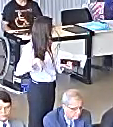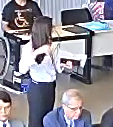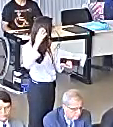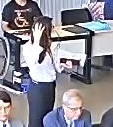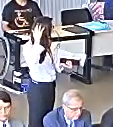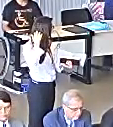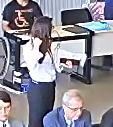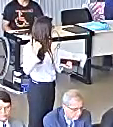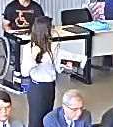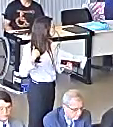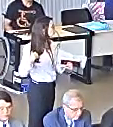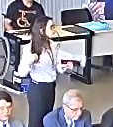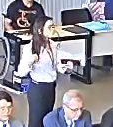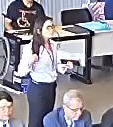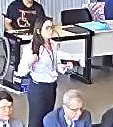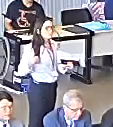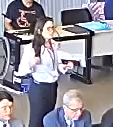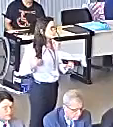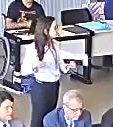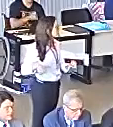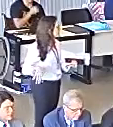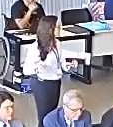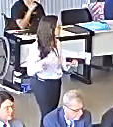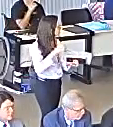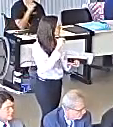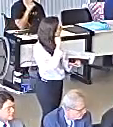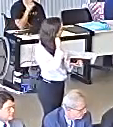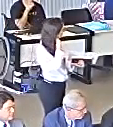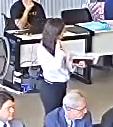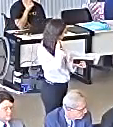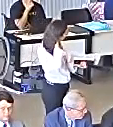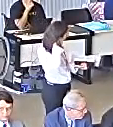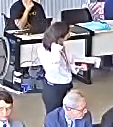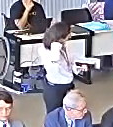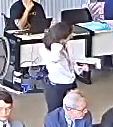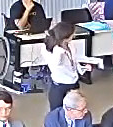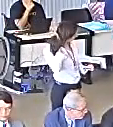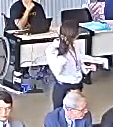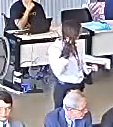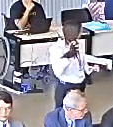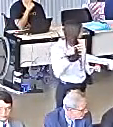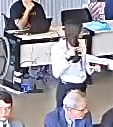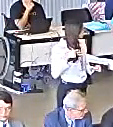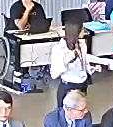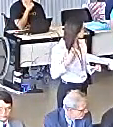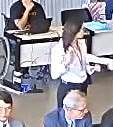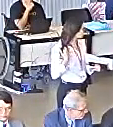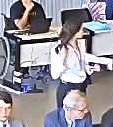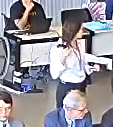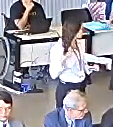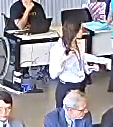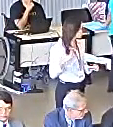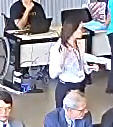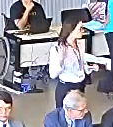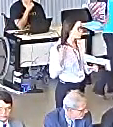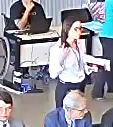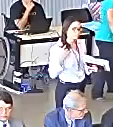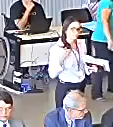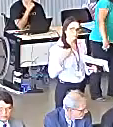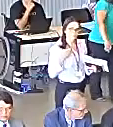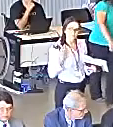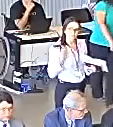663/21 2019 em turno único Deputado Professor Cleiton comunicação da presidência presidência informa que a reunião de